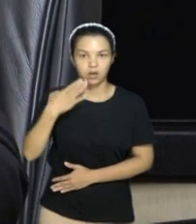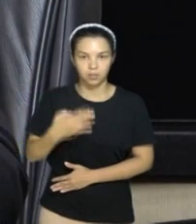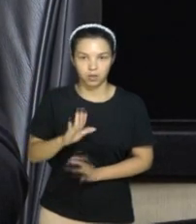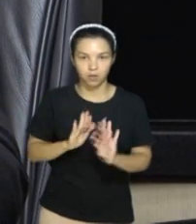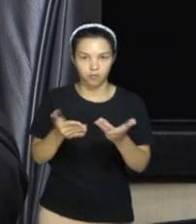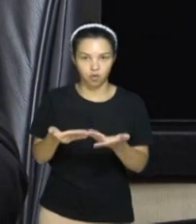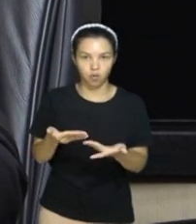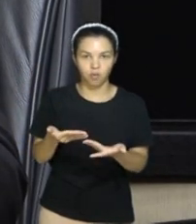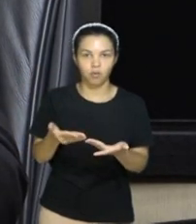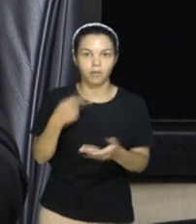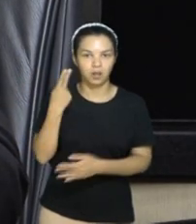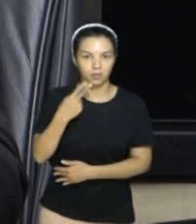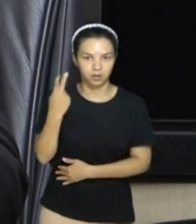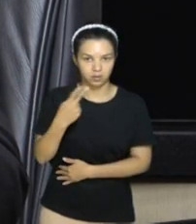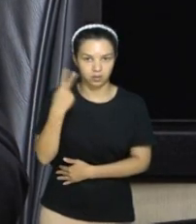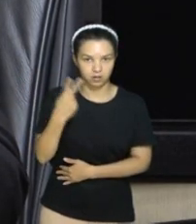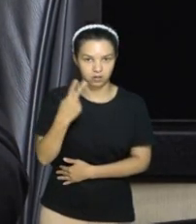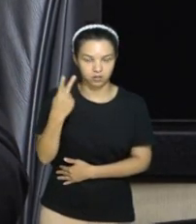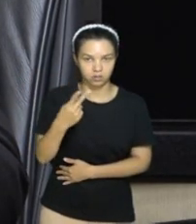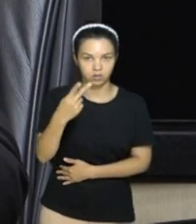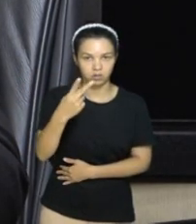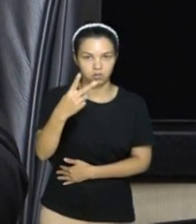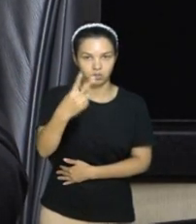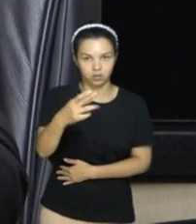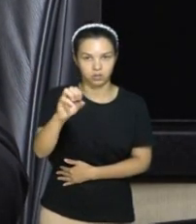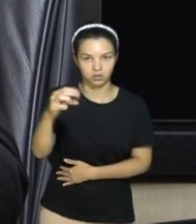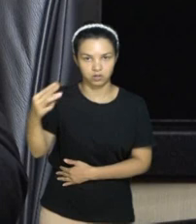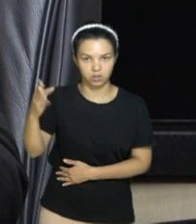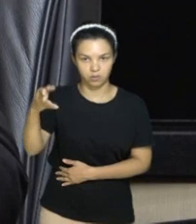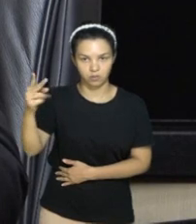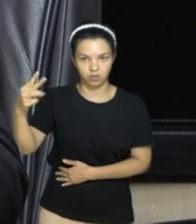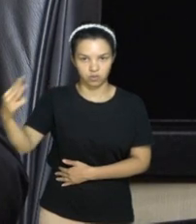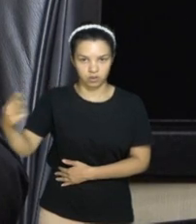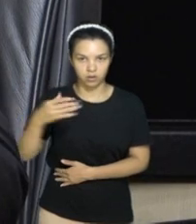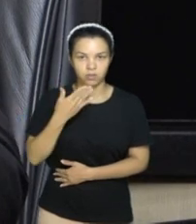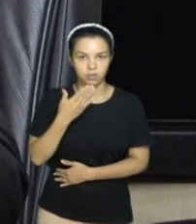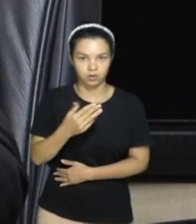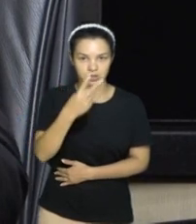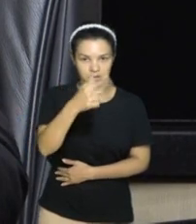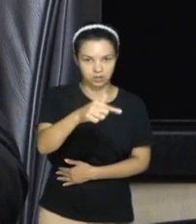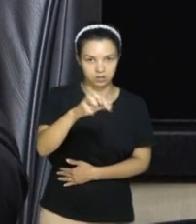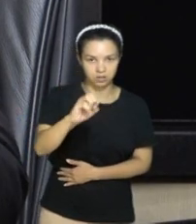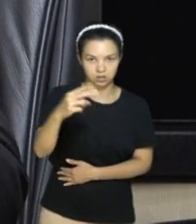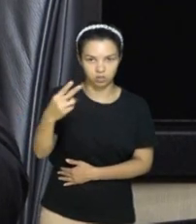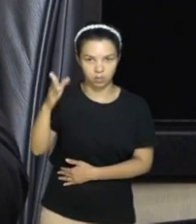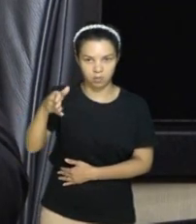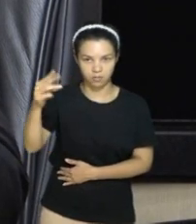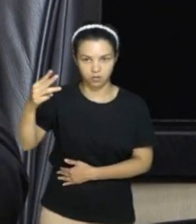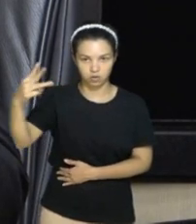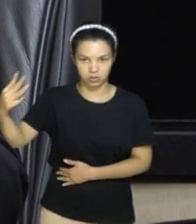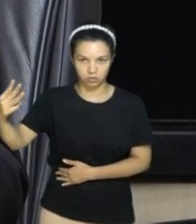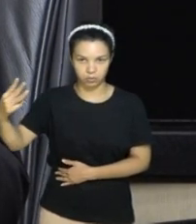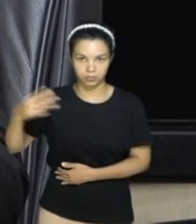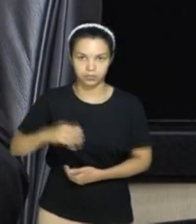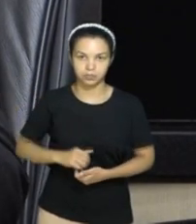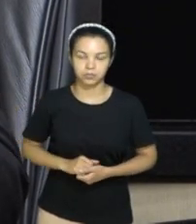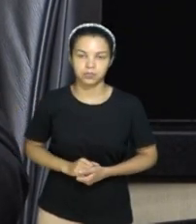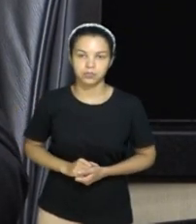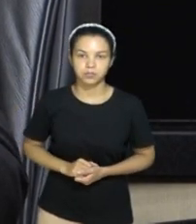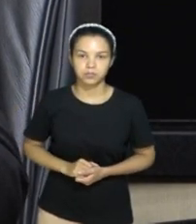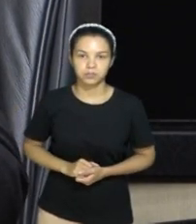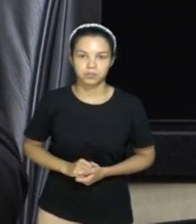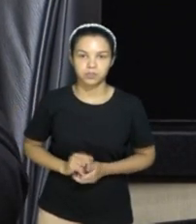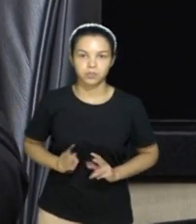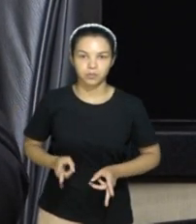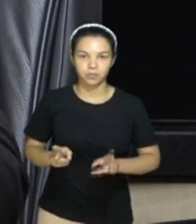73 de 2023 e o requerimento número 702 /2013 na